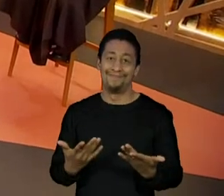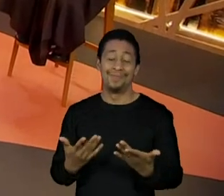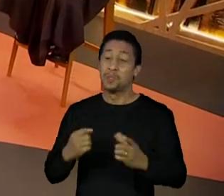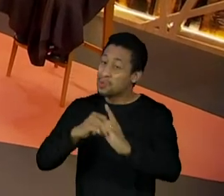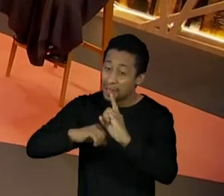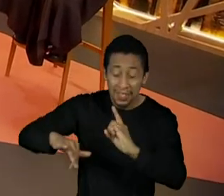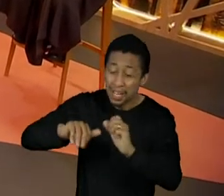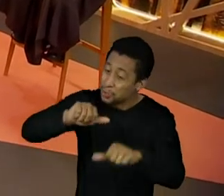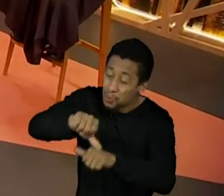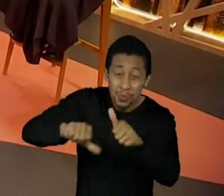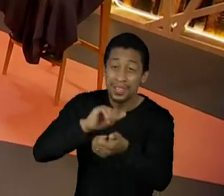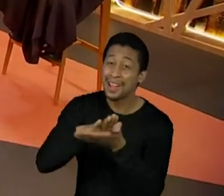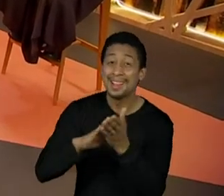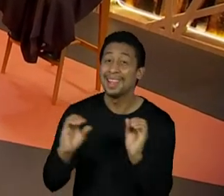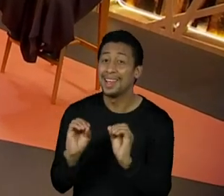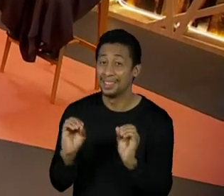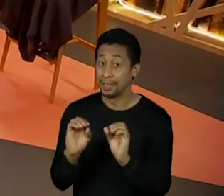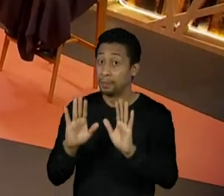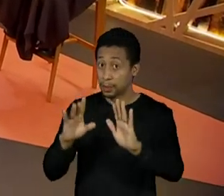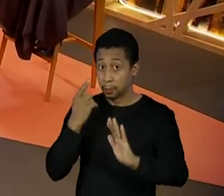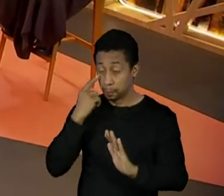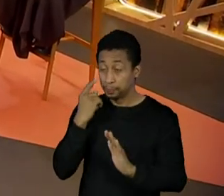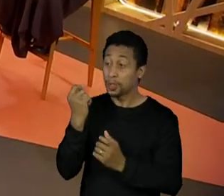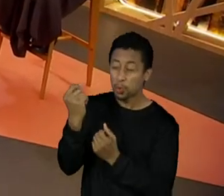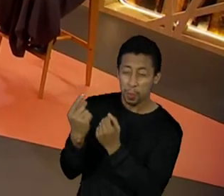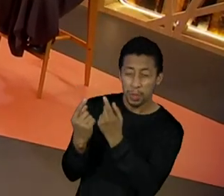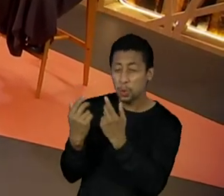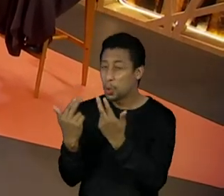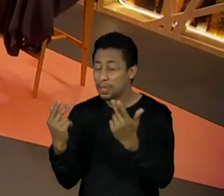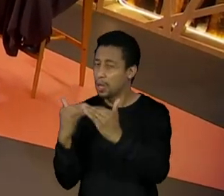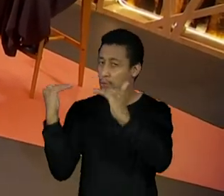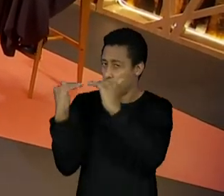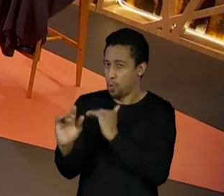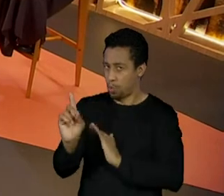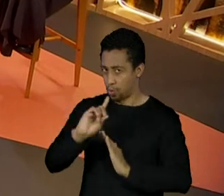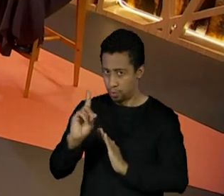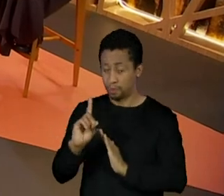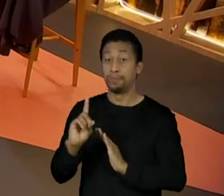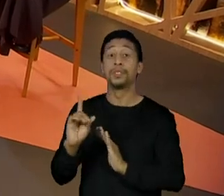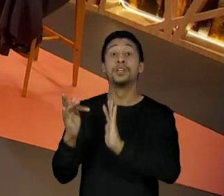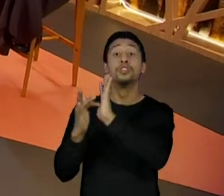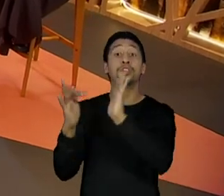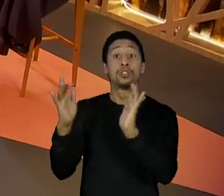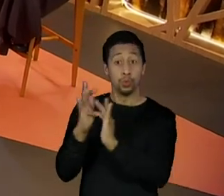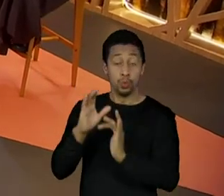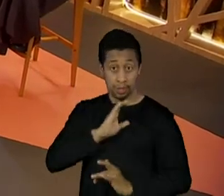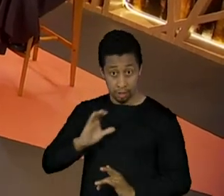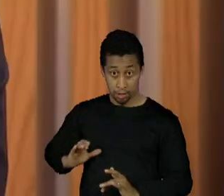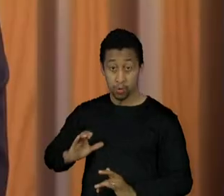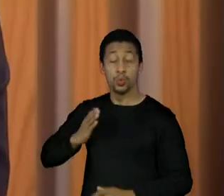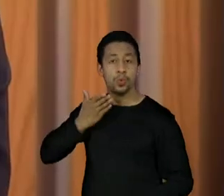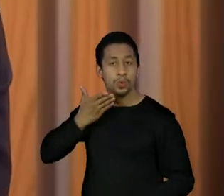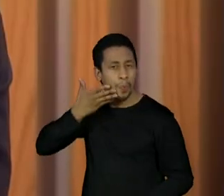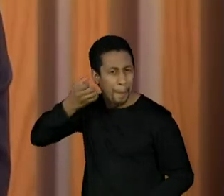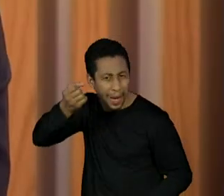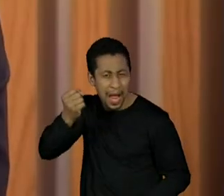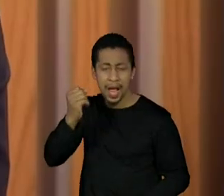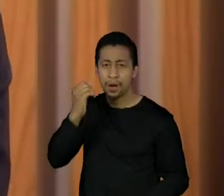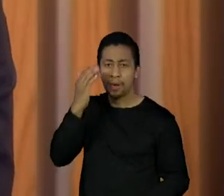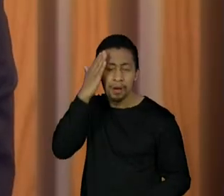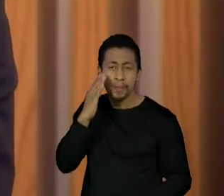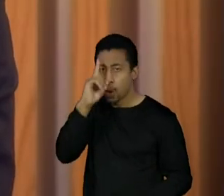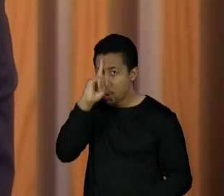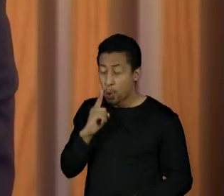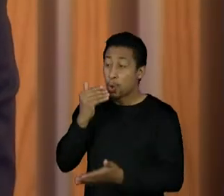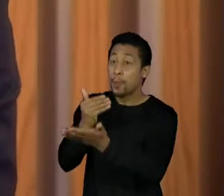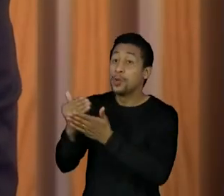Agora, o que eu discordei ali? É que o Jesus loiro só partiu a partir do renascentismo para cá, Petrarca.